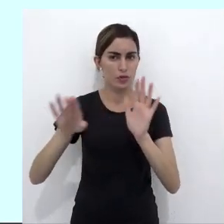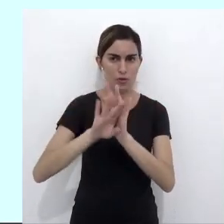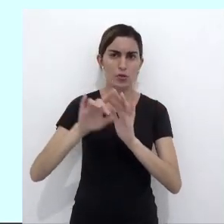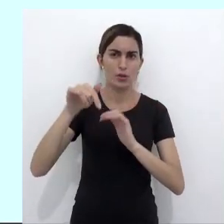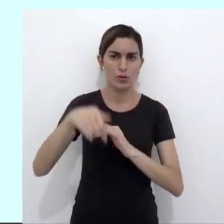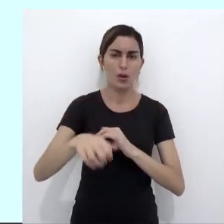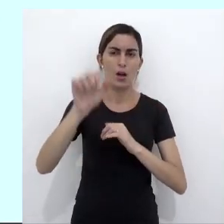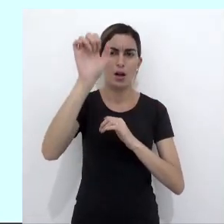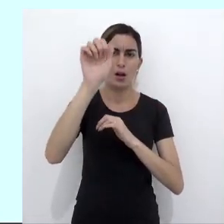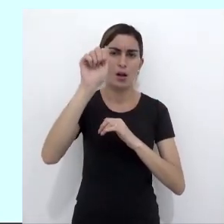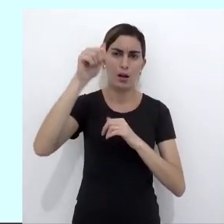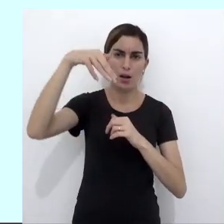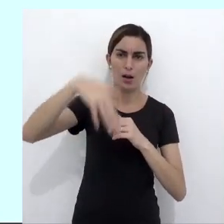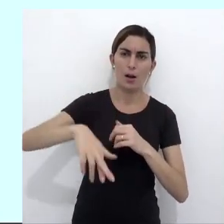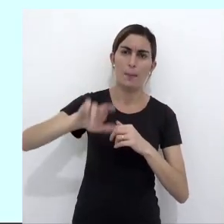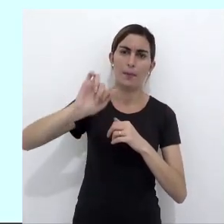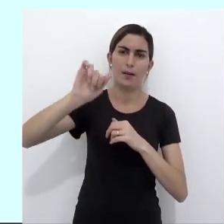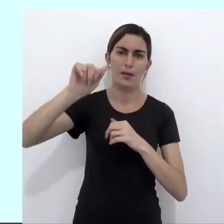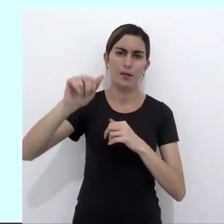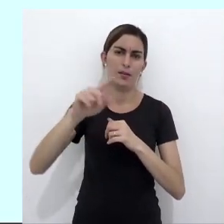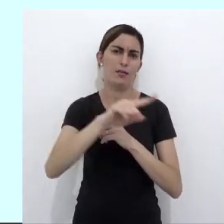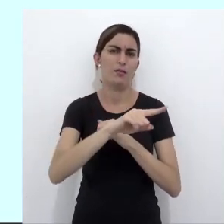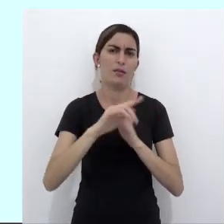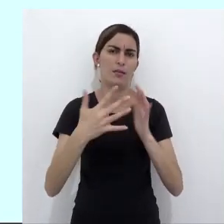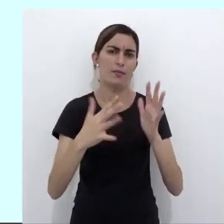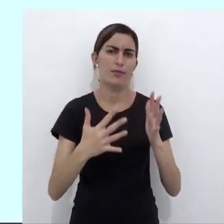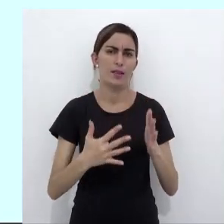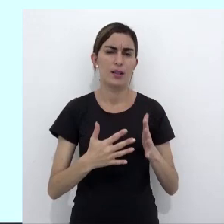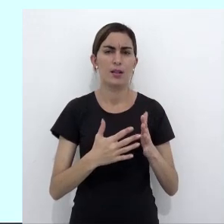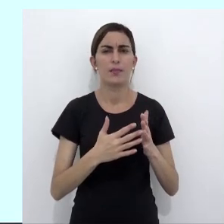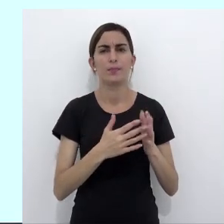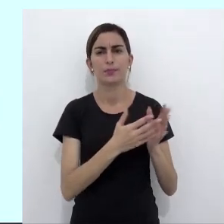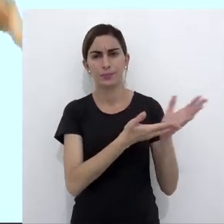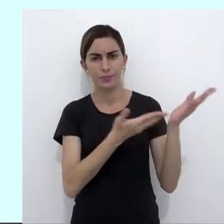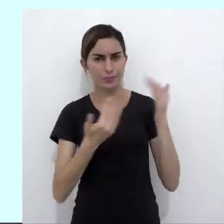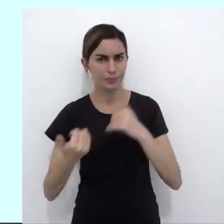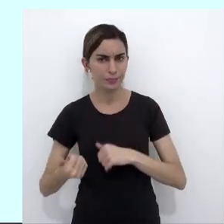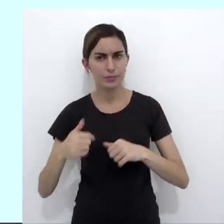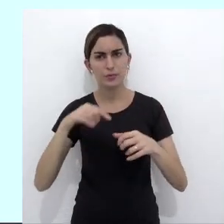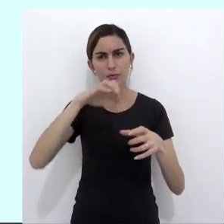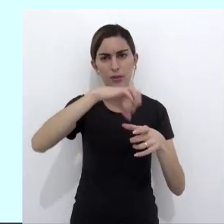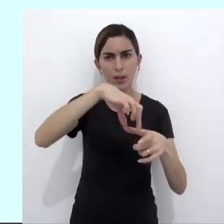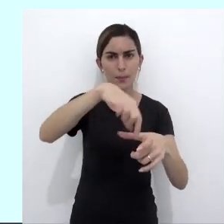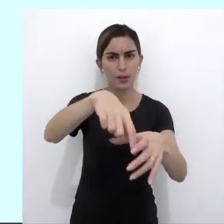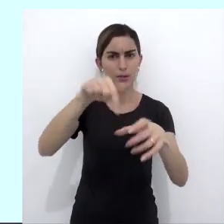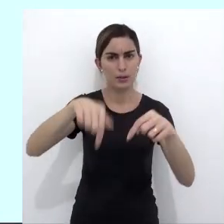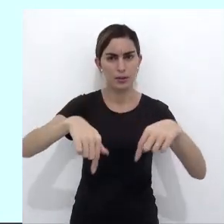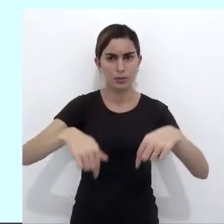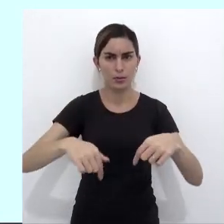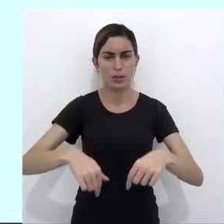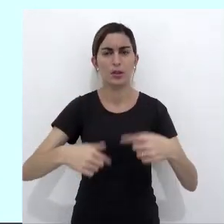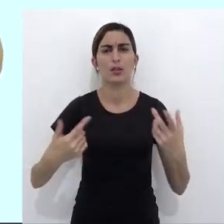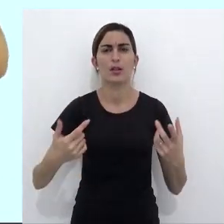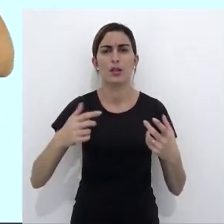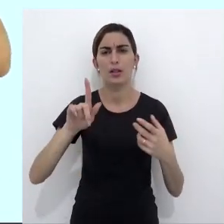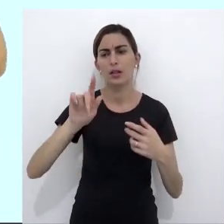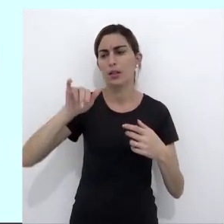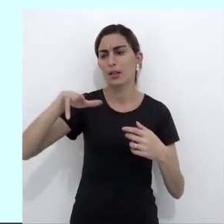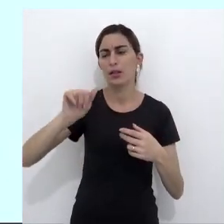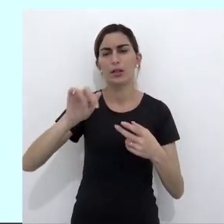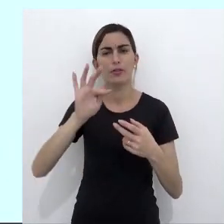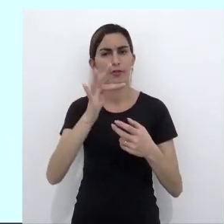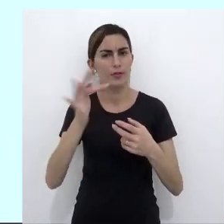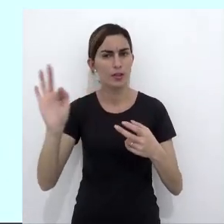a América lá pelas Antilhas, depois foi plantado na Guiana Francesa,